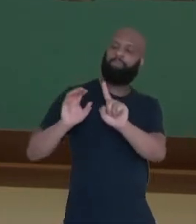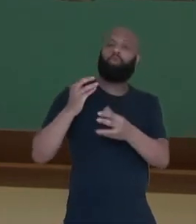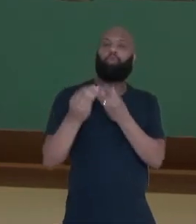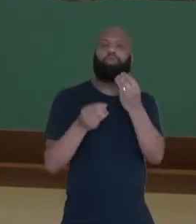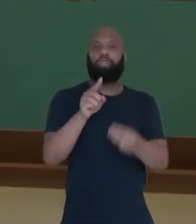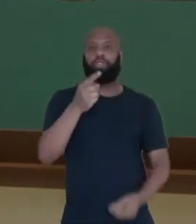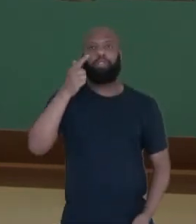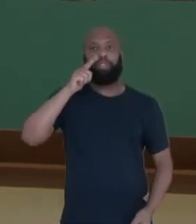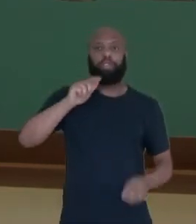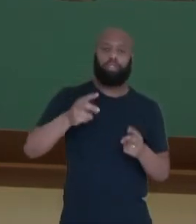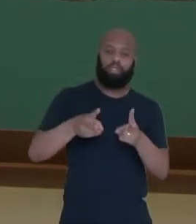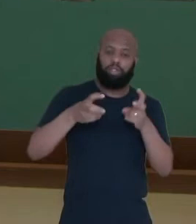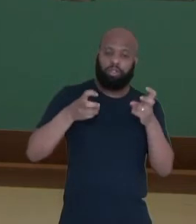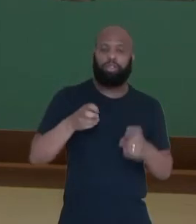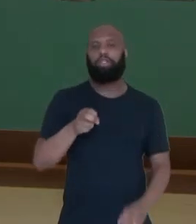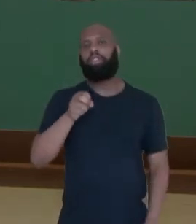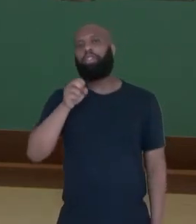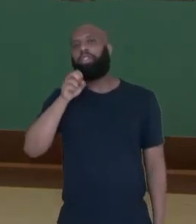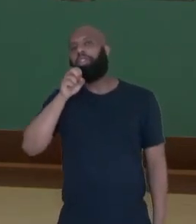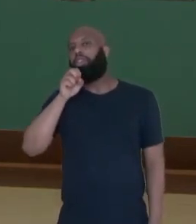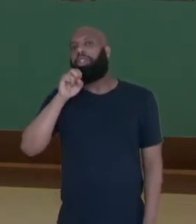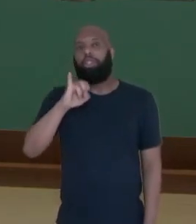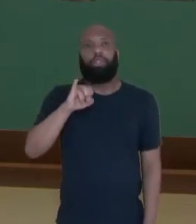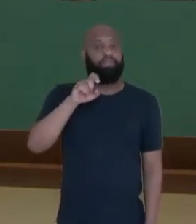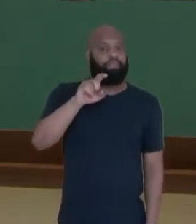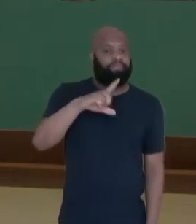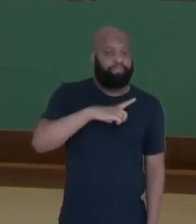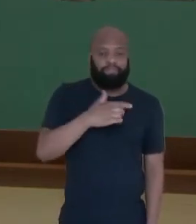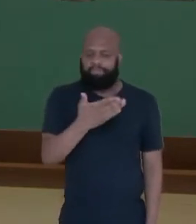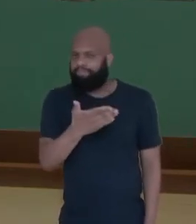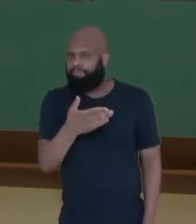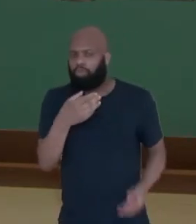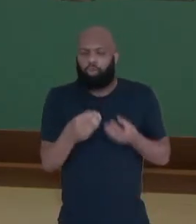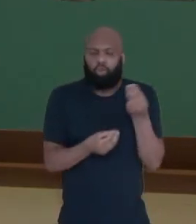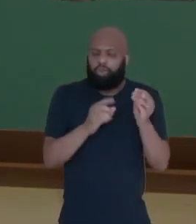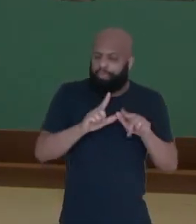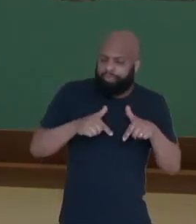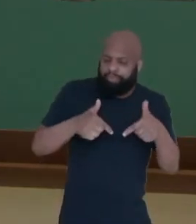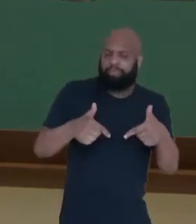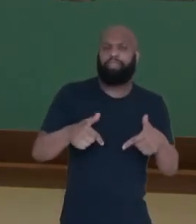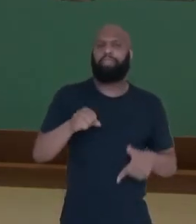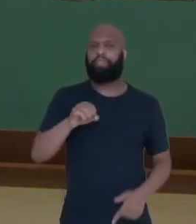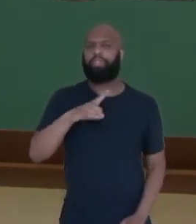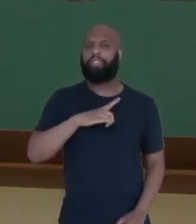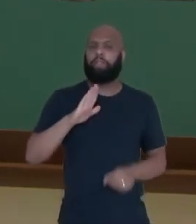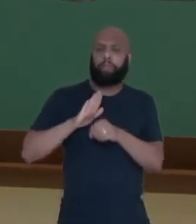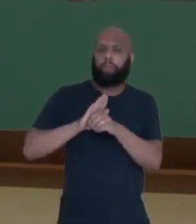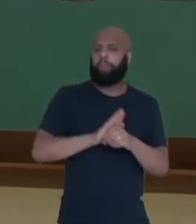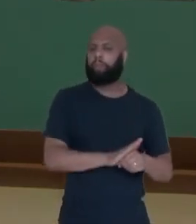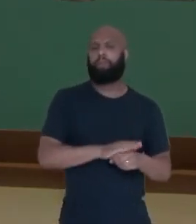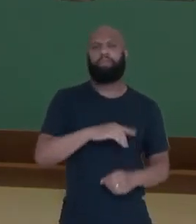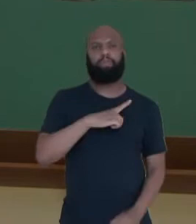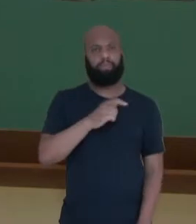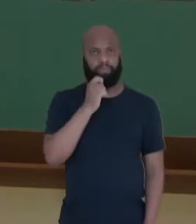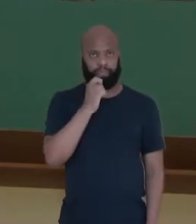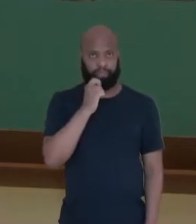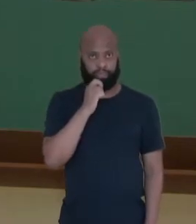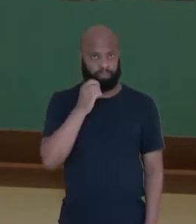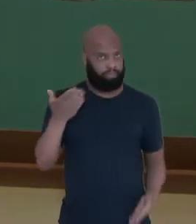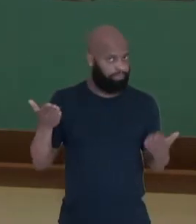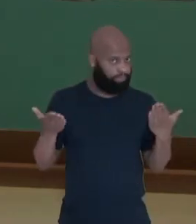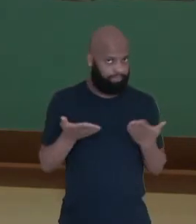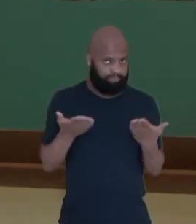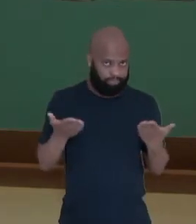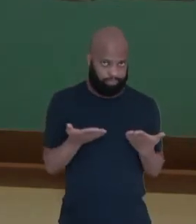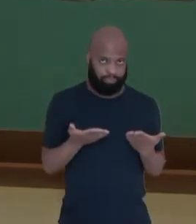percebe como você reage quando percebe essa repressão ainda nos dias de